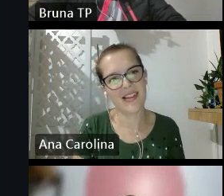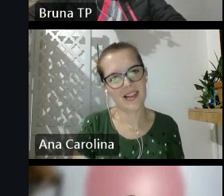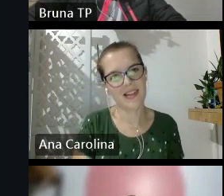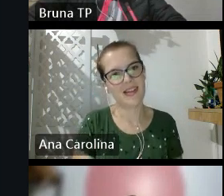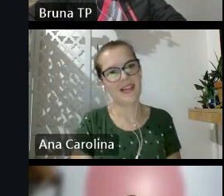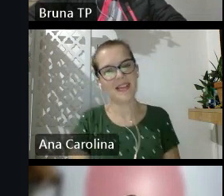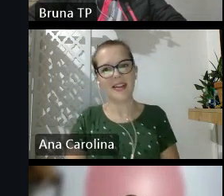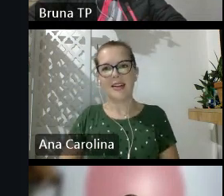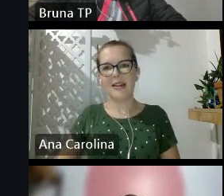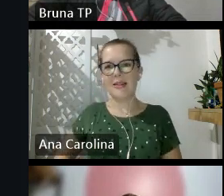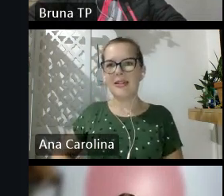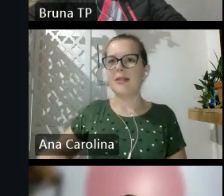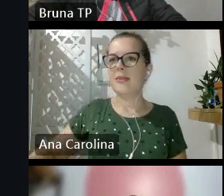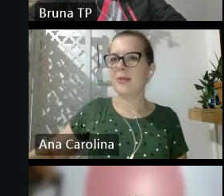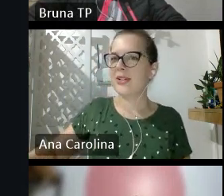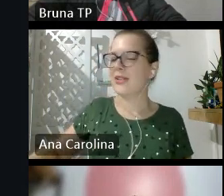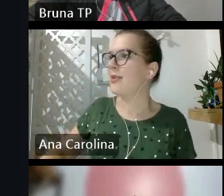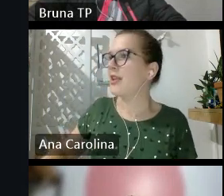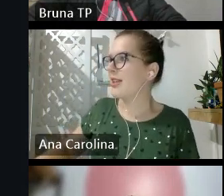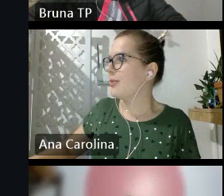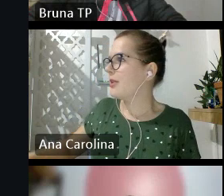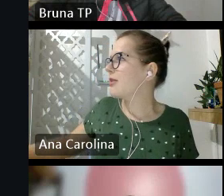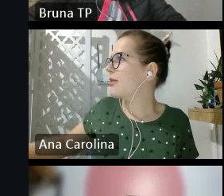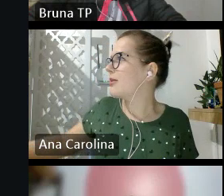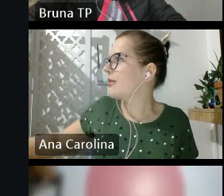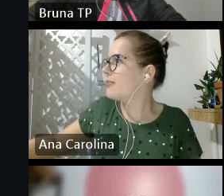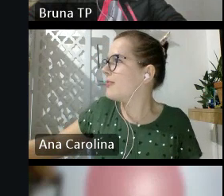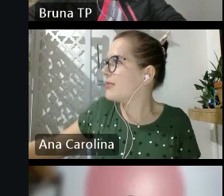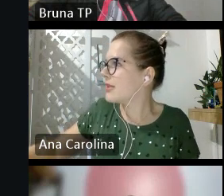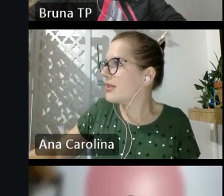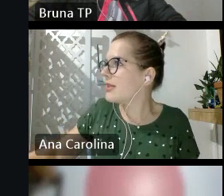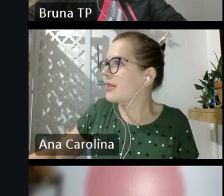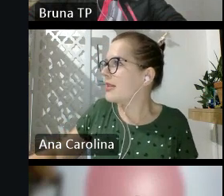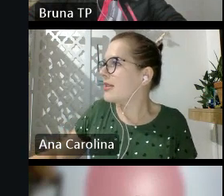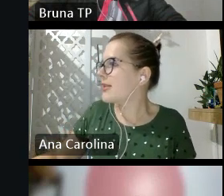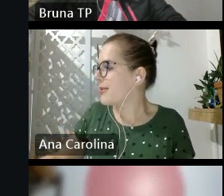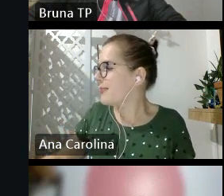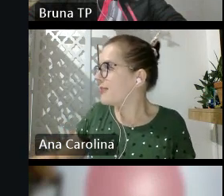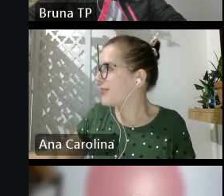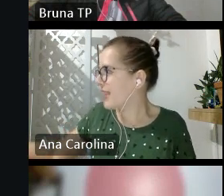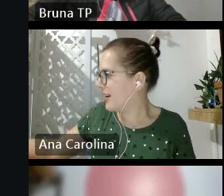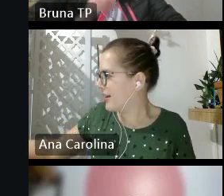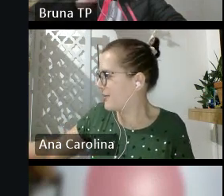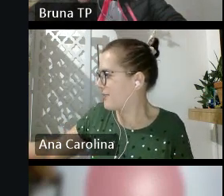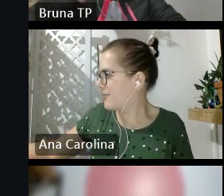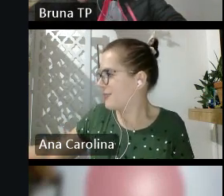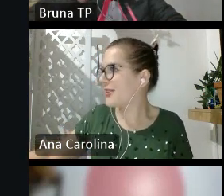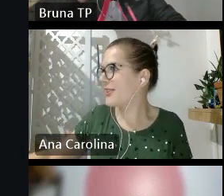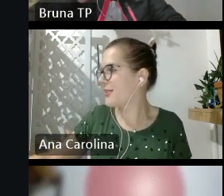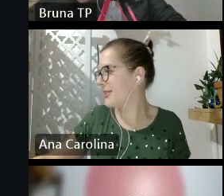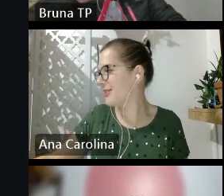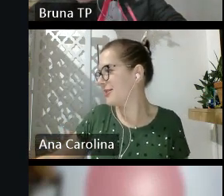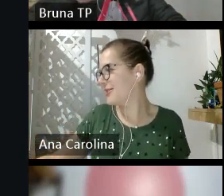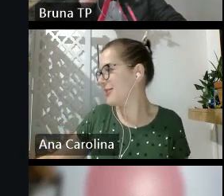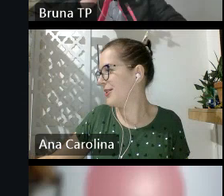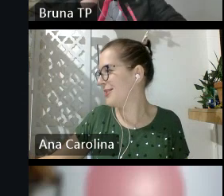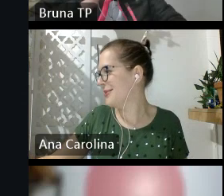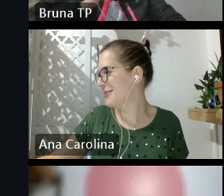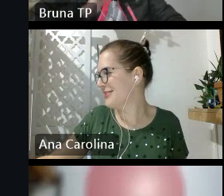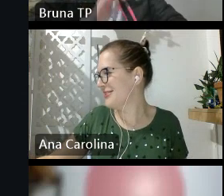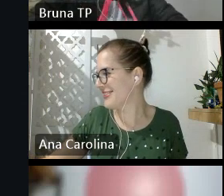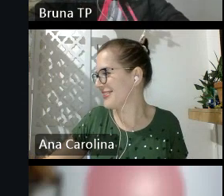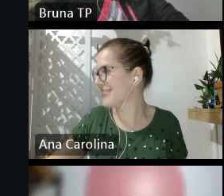nessa área, se você conhece, se tem alguém de vocês que já trabalha com essa parte. Tem alguém?